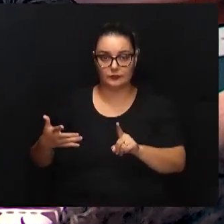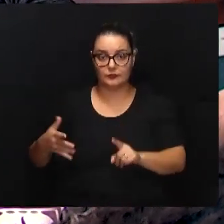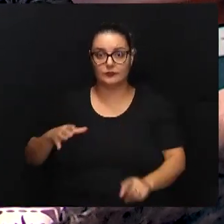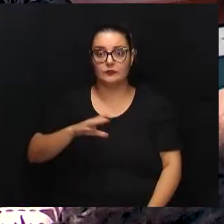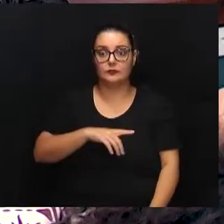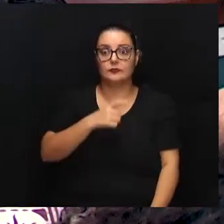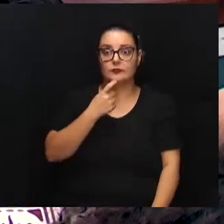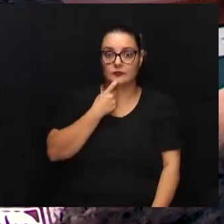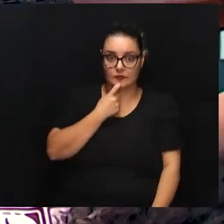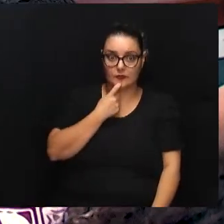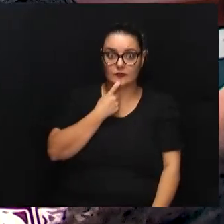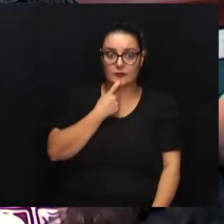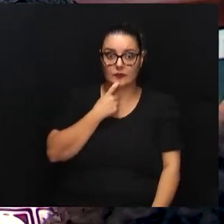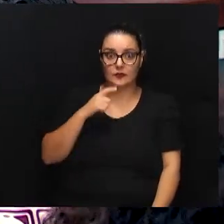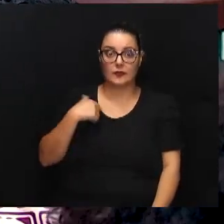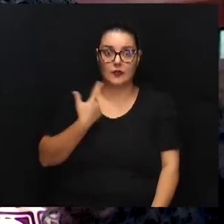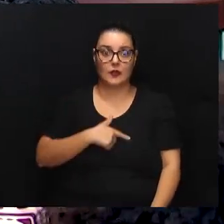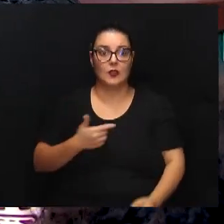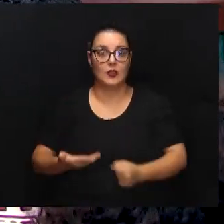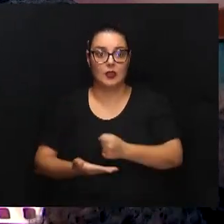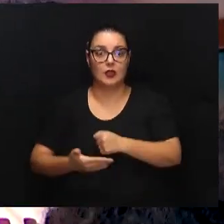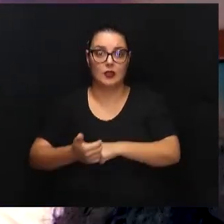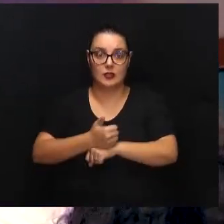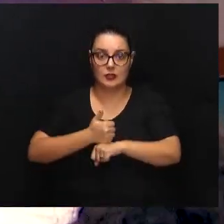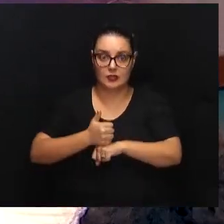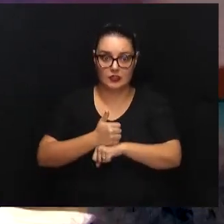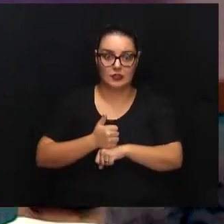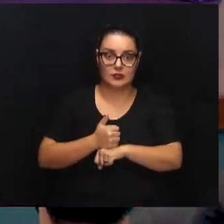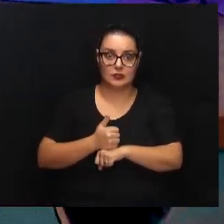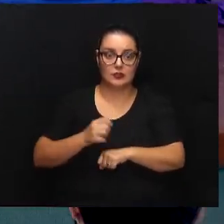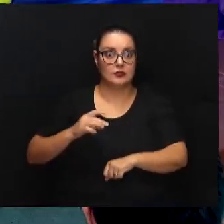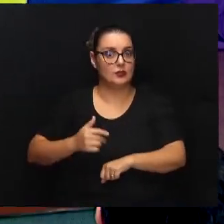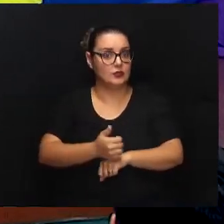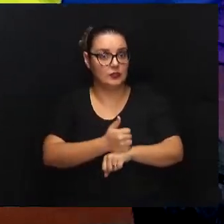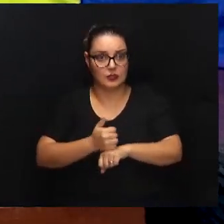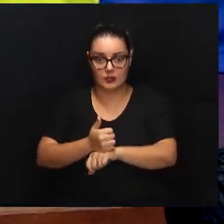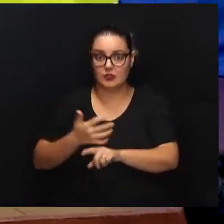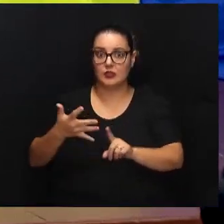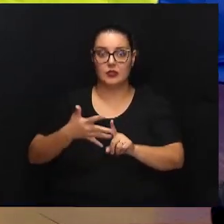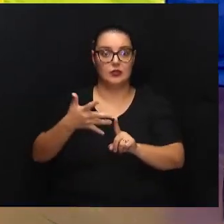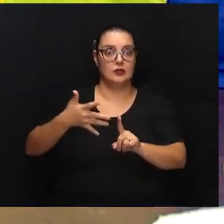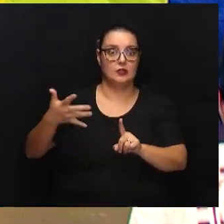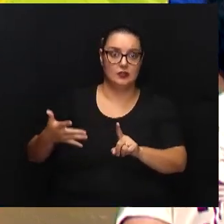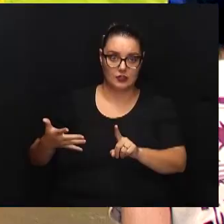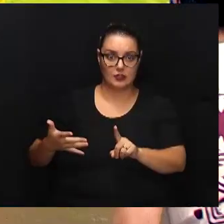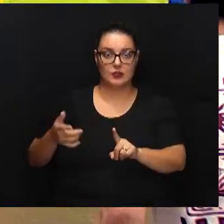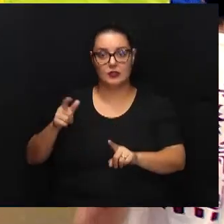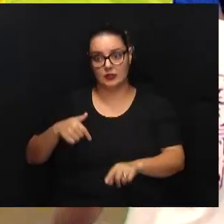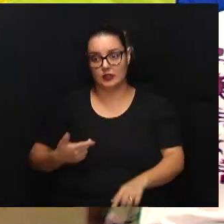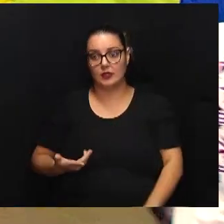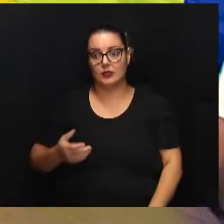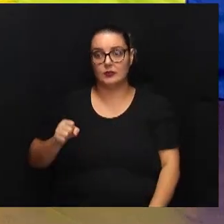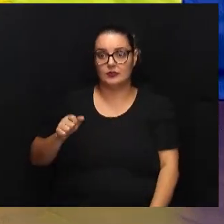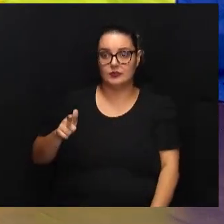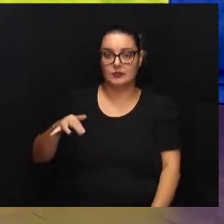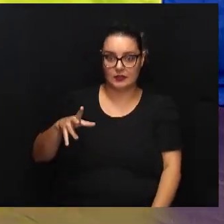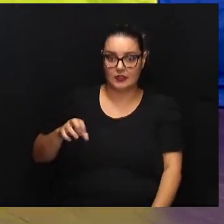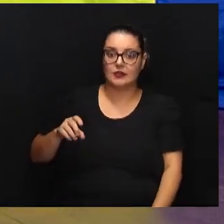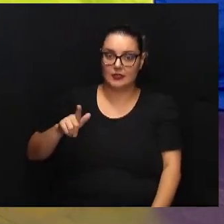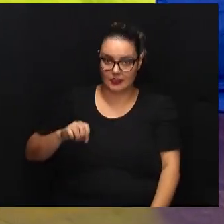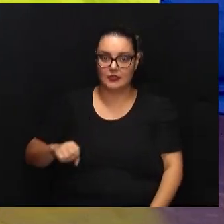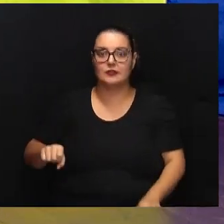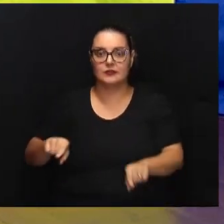profissional só são profissionais LGBTs, aí é onde eu segrego. A gente atende hétero-friendly, tem uma cota.